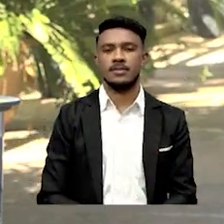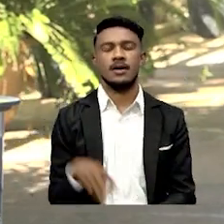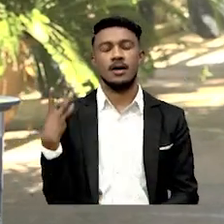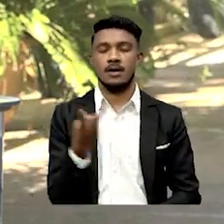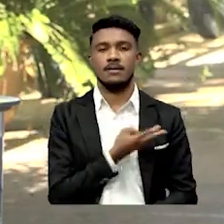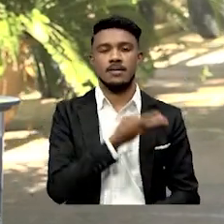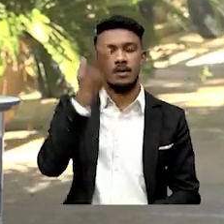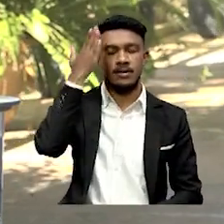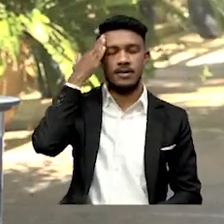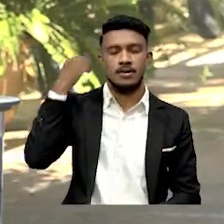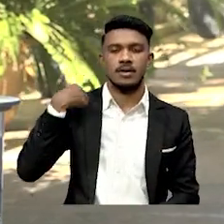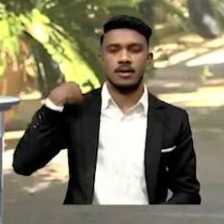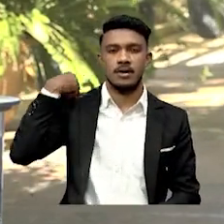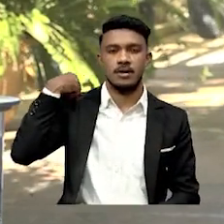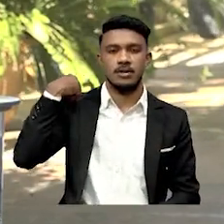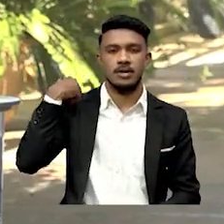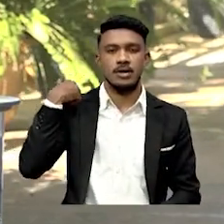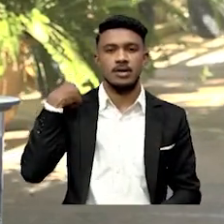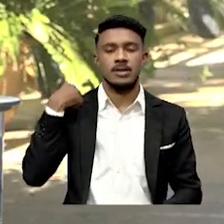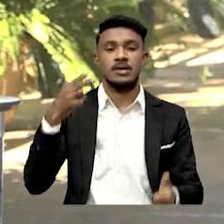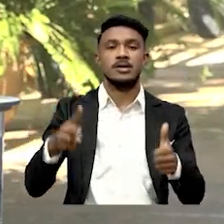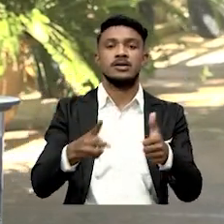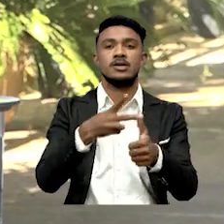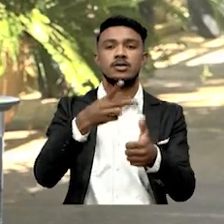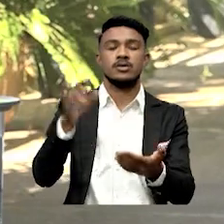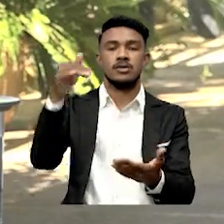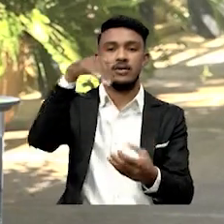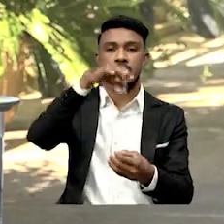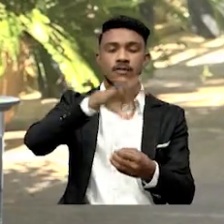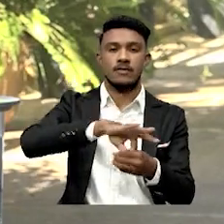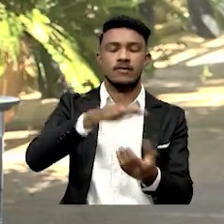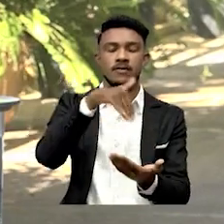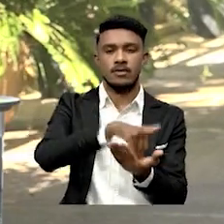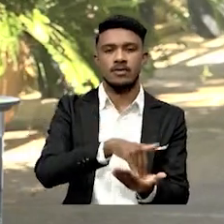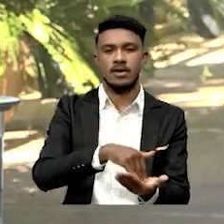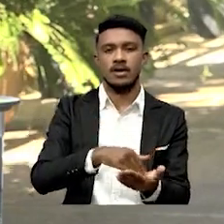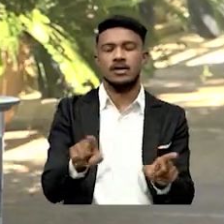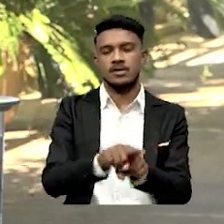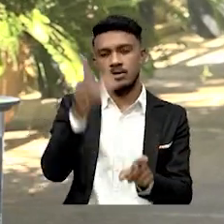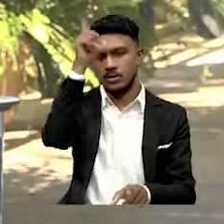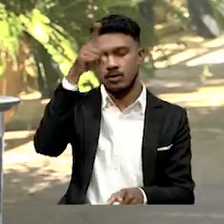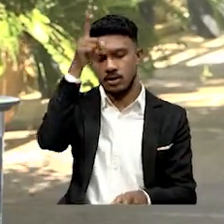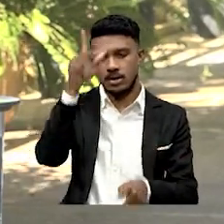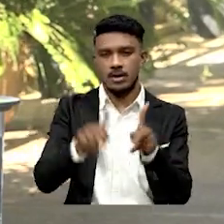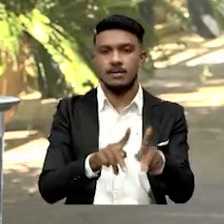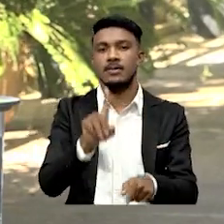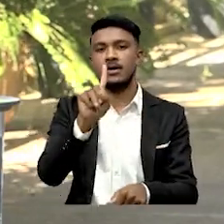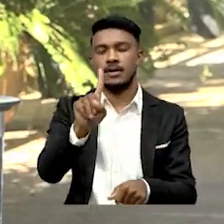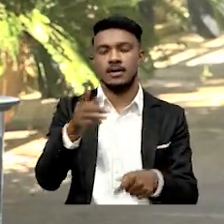candidato pa segunda volta, Dr. Lolo, ne ema ida. Ia